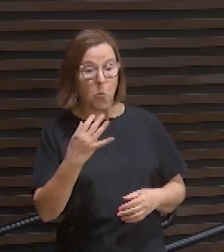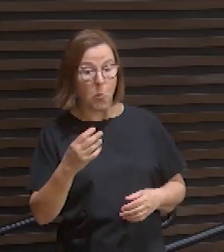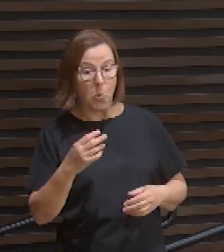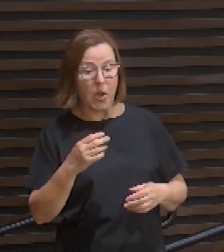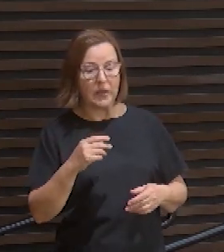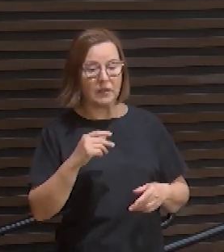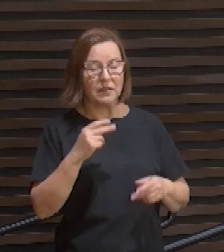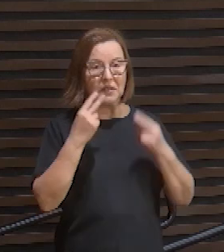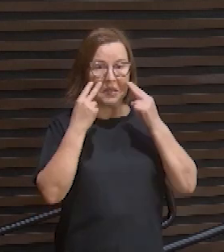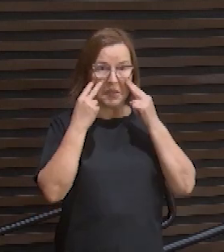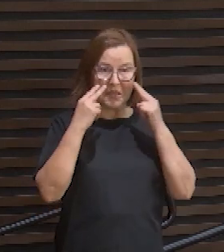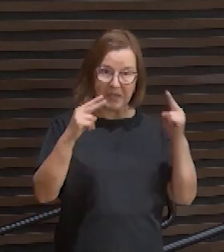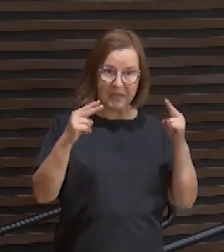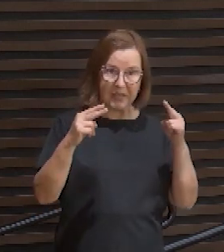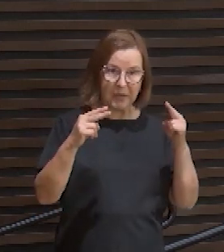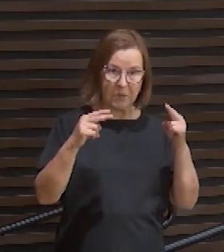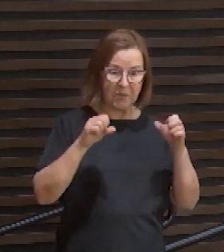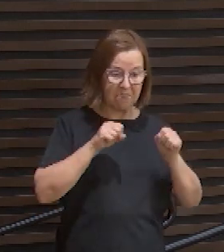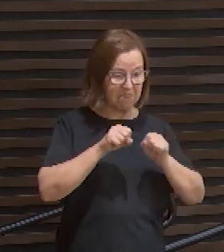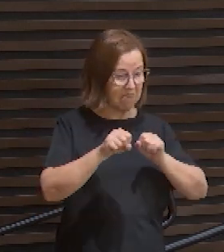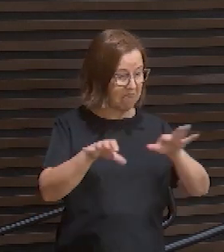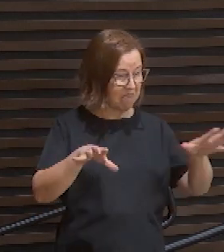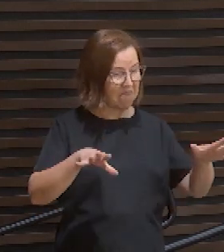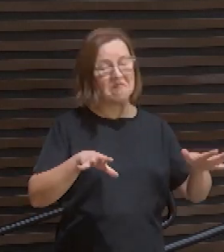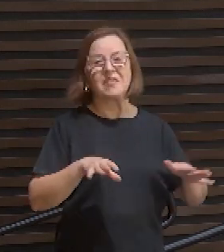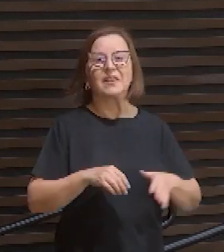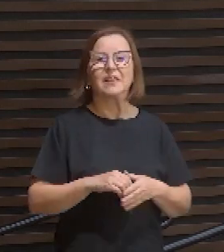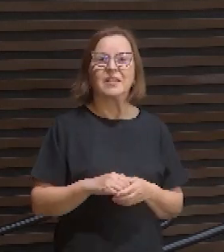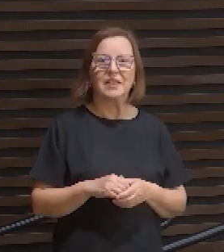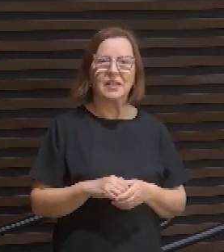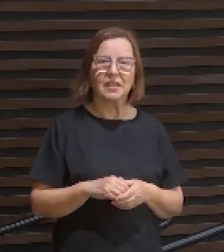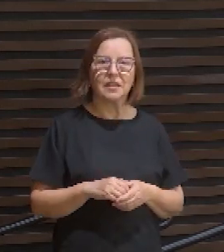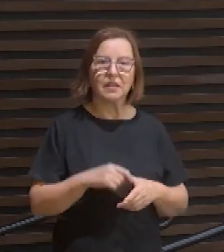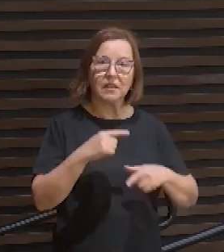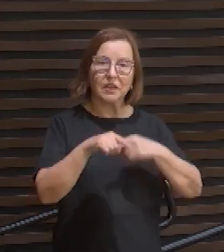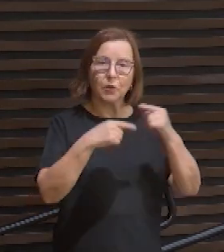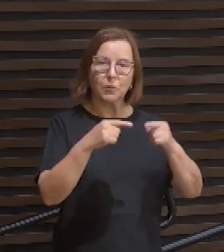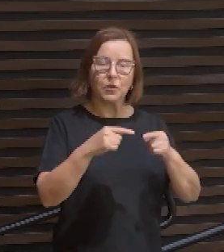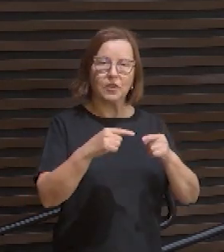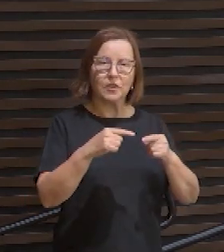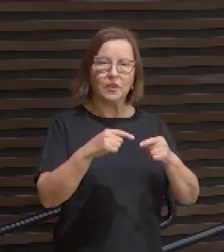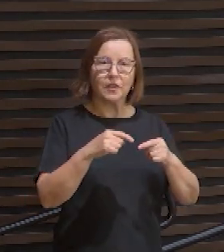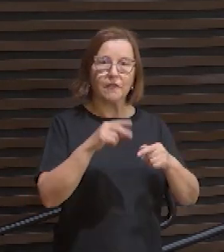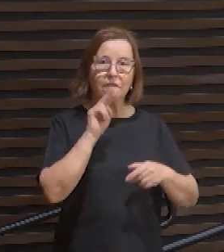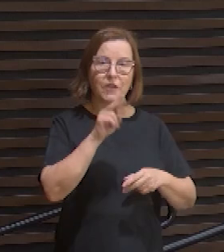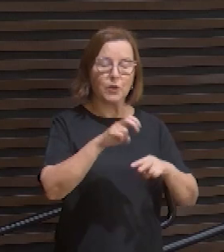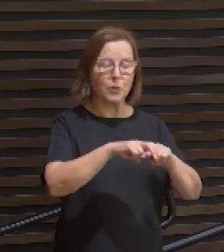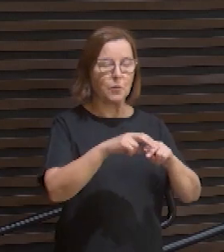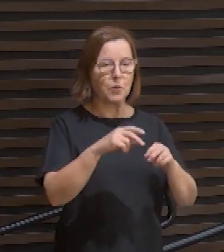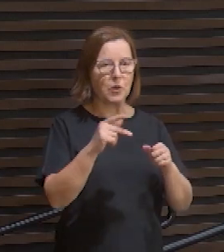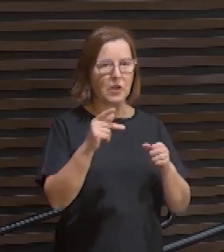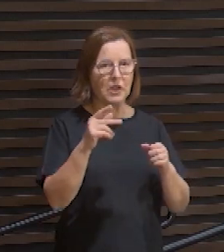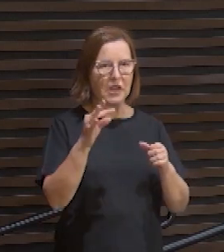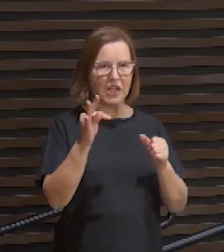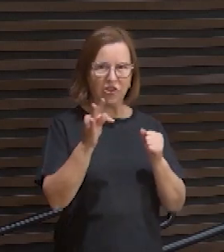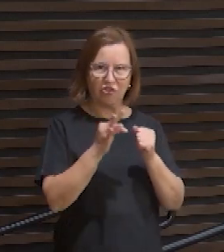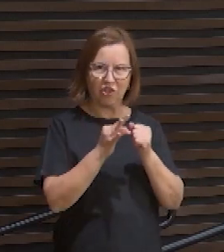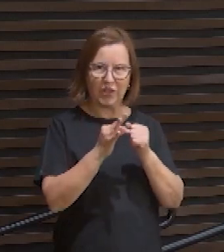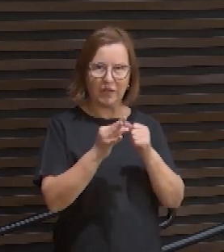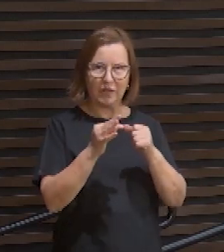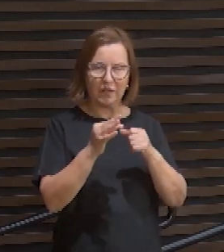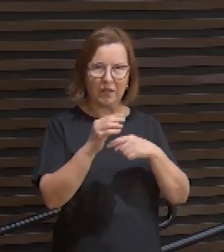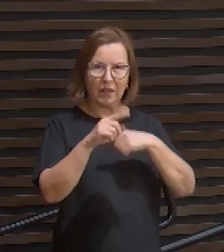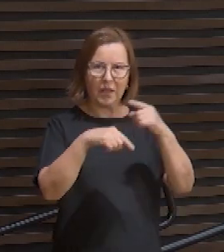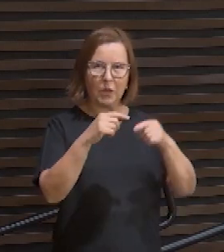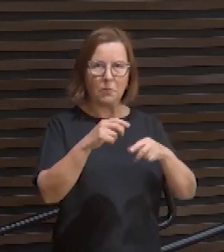não bastasse, tem mais aqui. Versículo 7. Depois foi visto por Tiago, mais tarde por todos